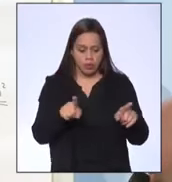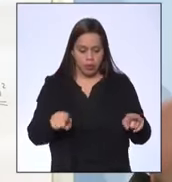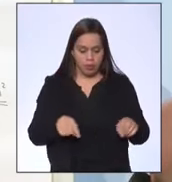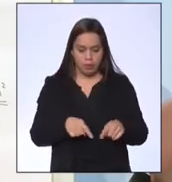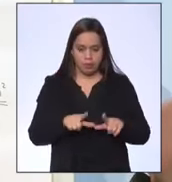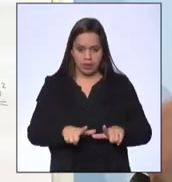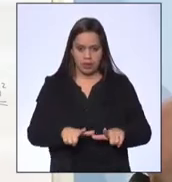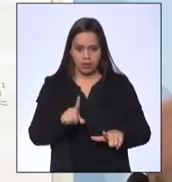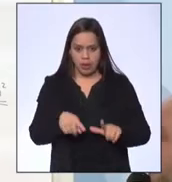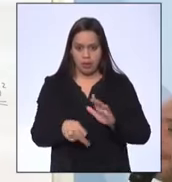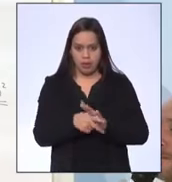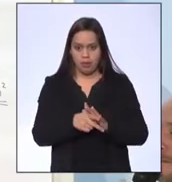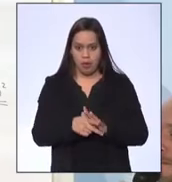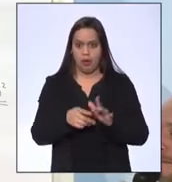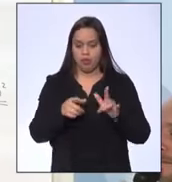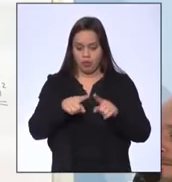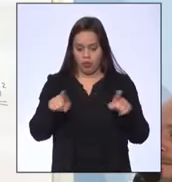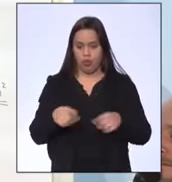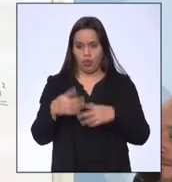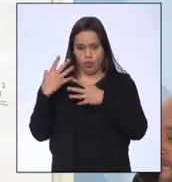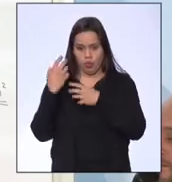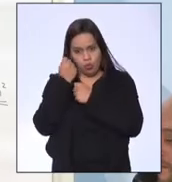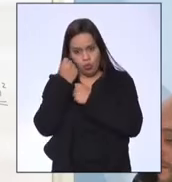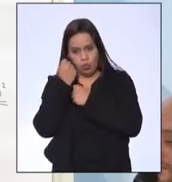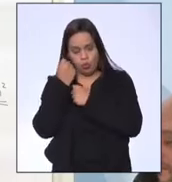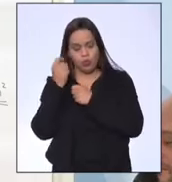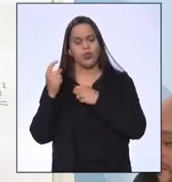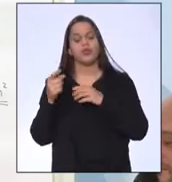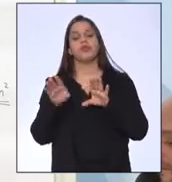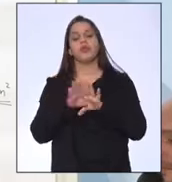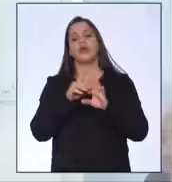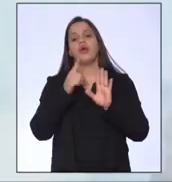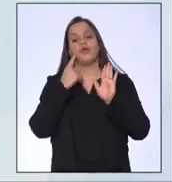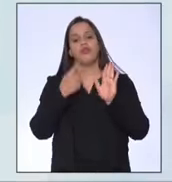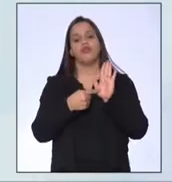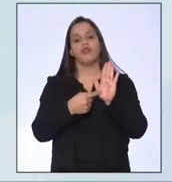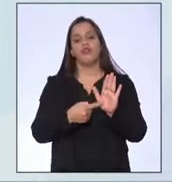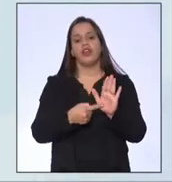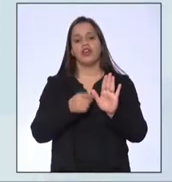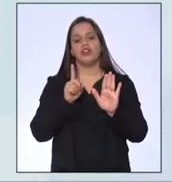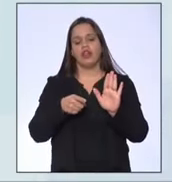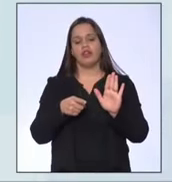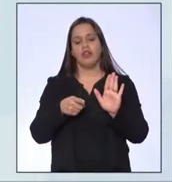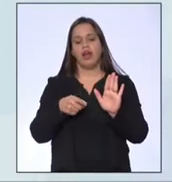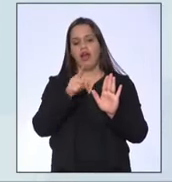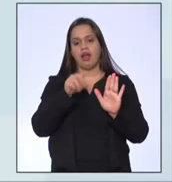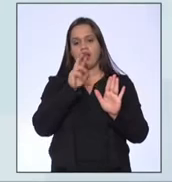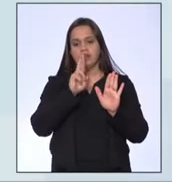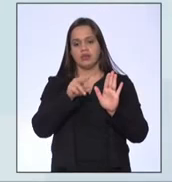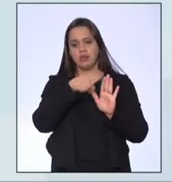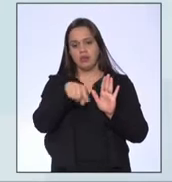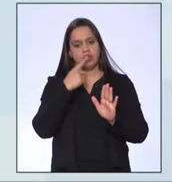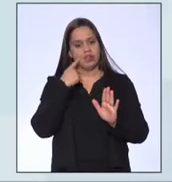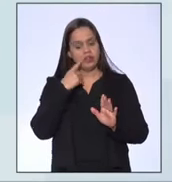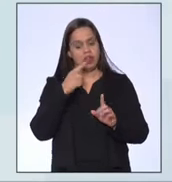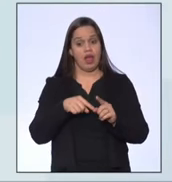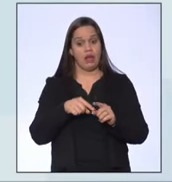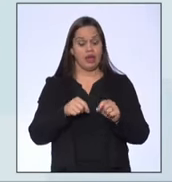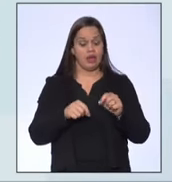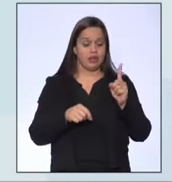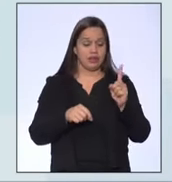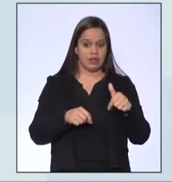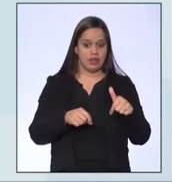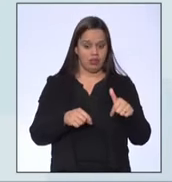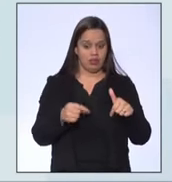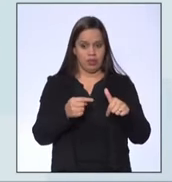à área do quarto. Muito bom. Observem na tela aí, já está a resposta para vocês, novamente, lembrando que 17 menos 1 é igual a